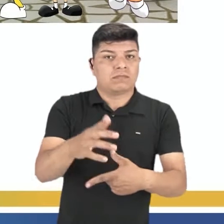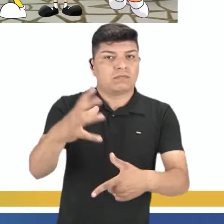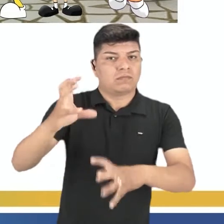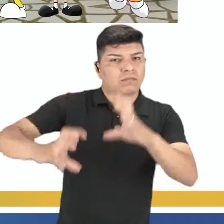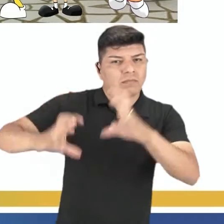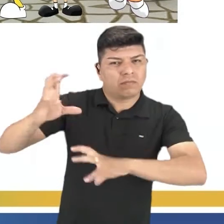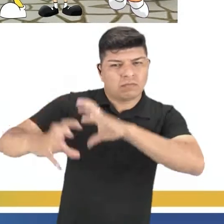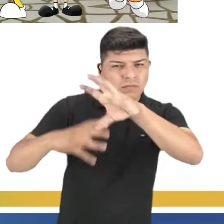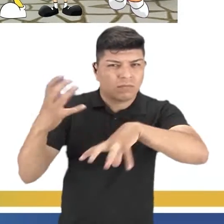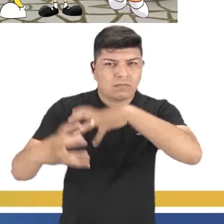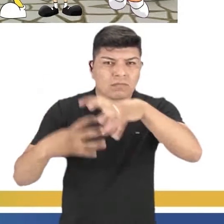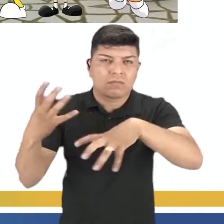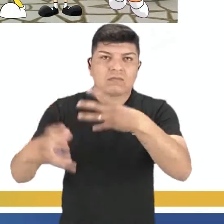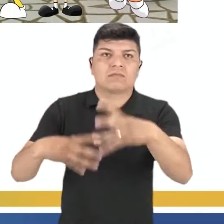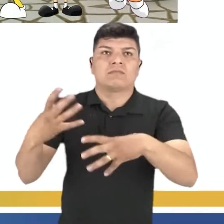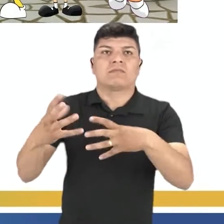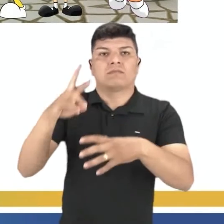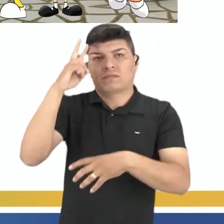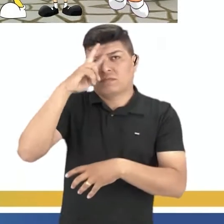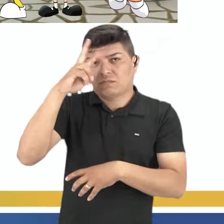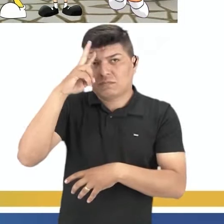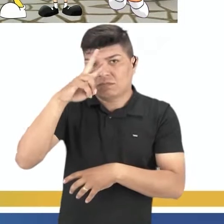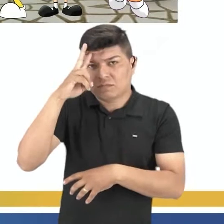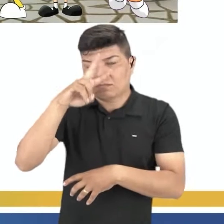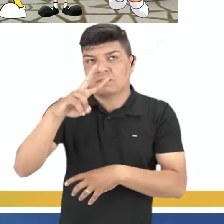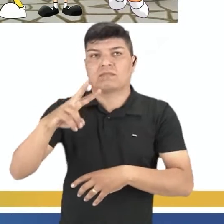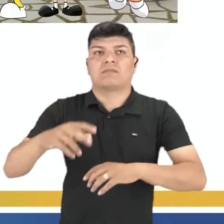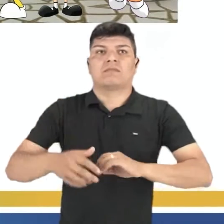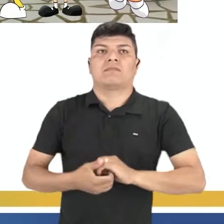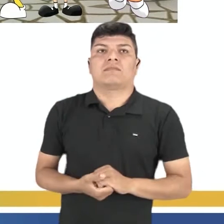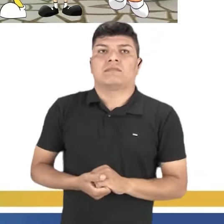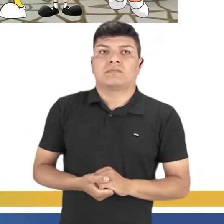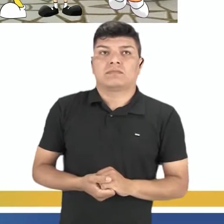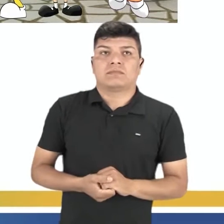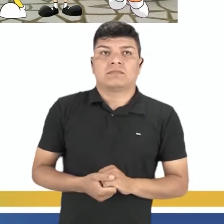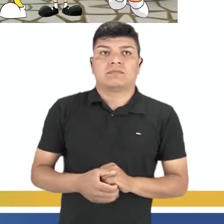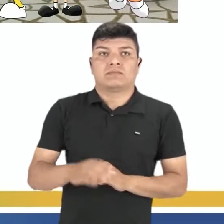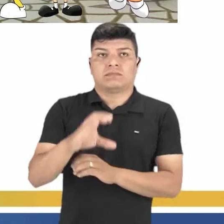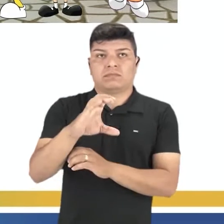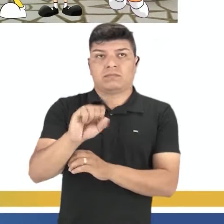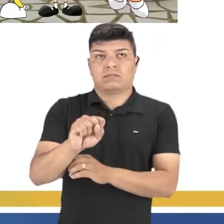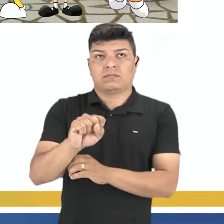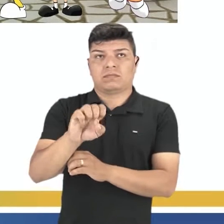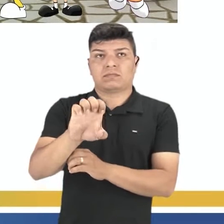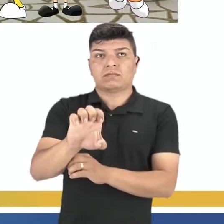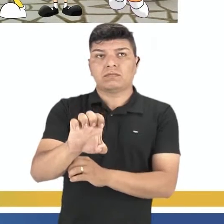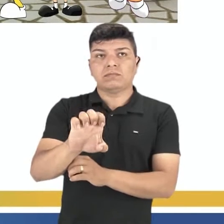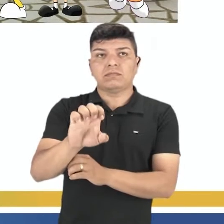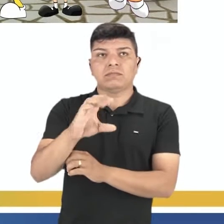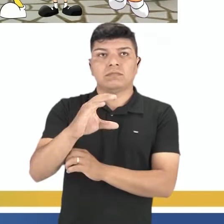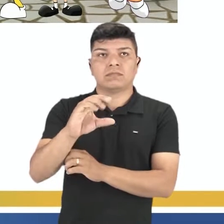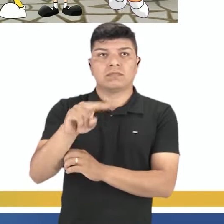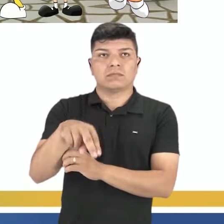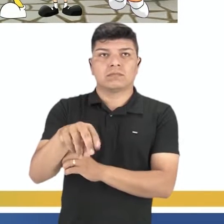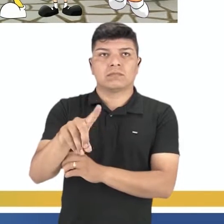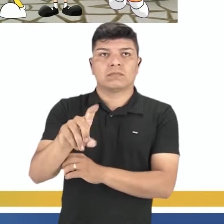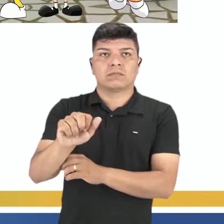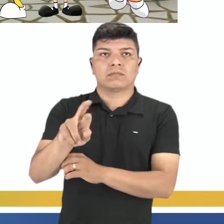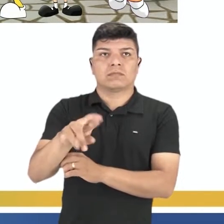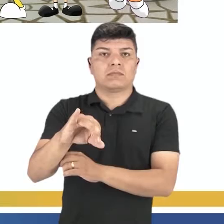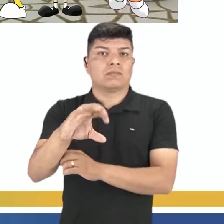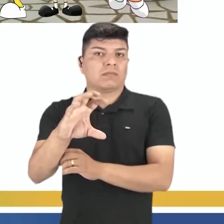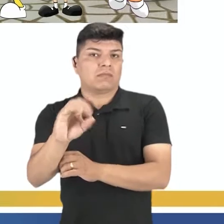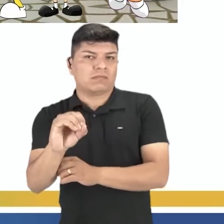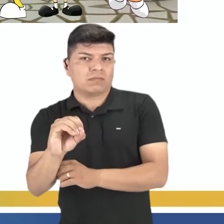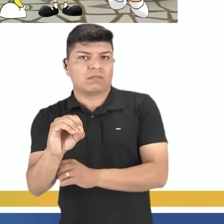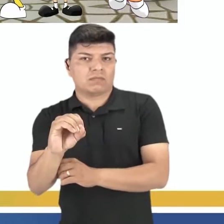a confusão na história. É o da contramão, vamos dizer assim. E o secundário, que é aquele que está à